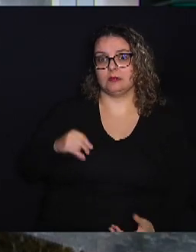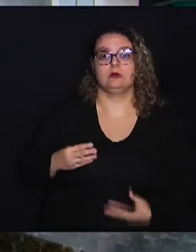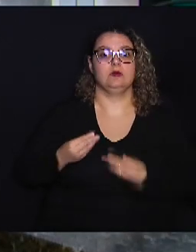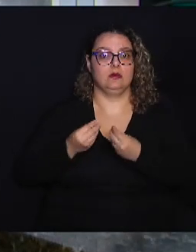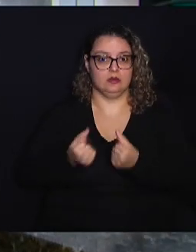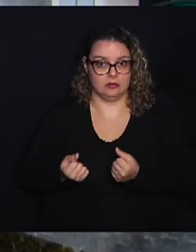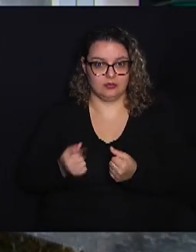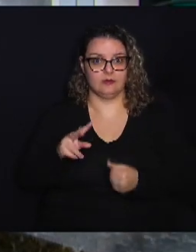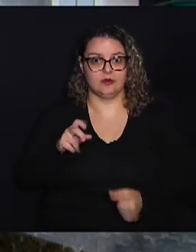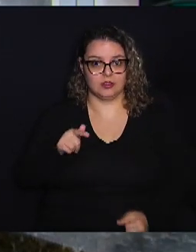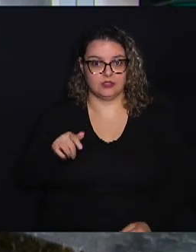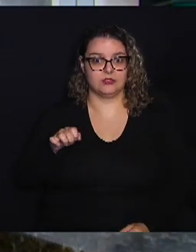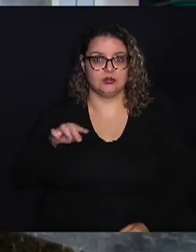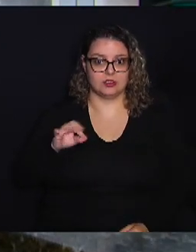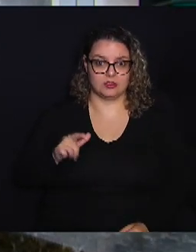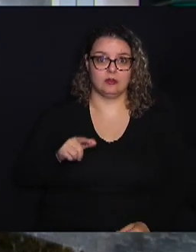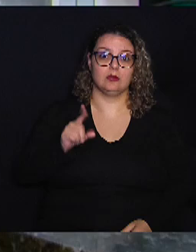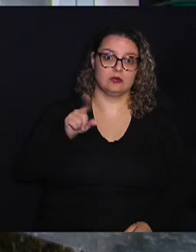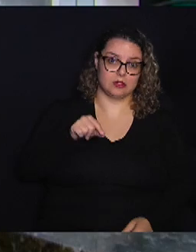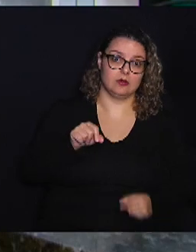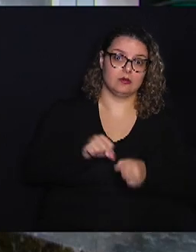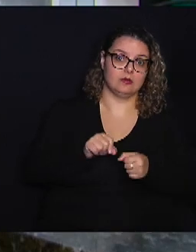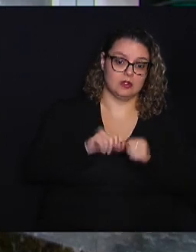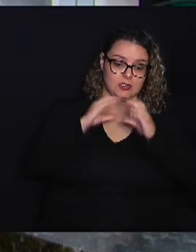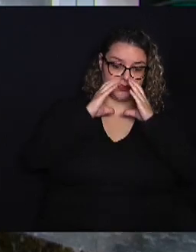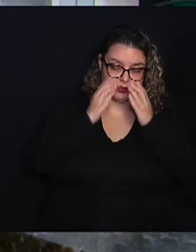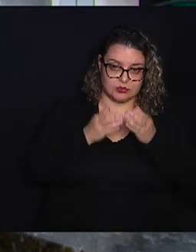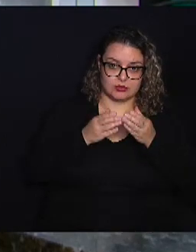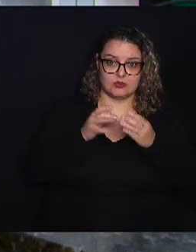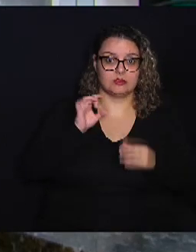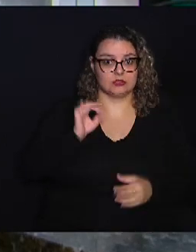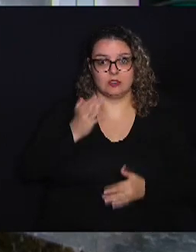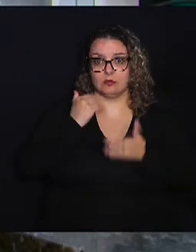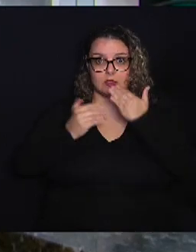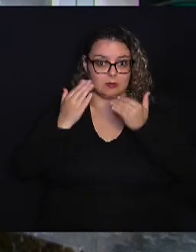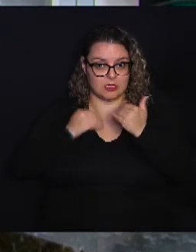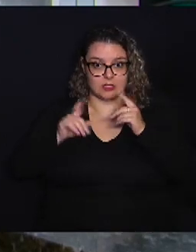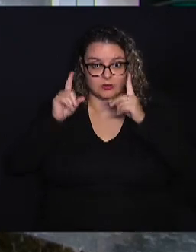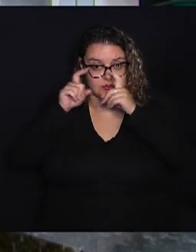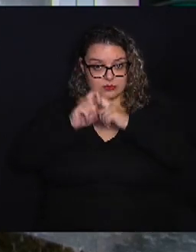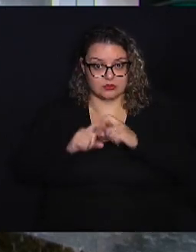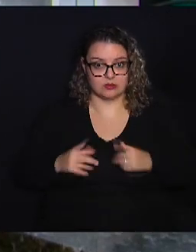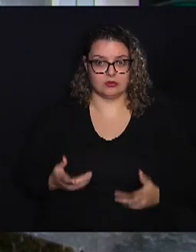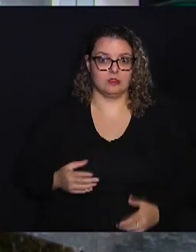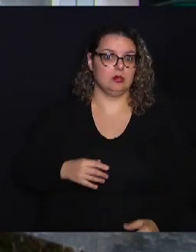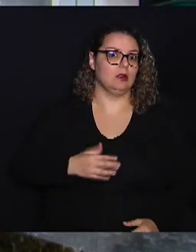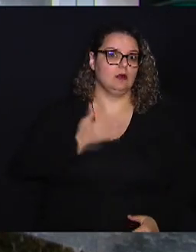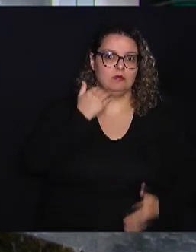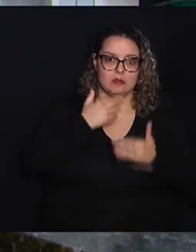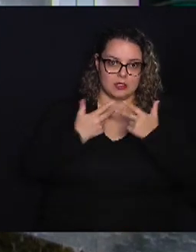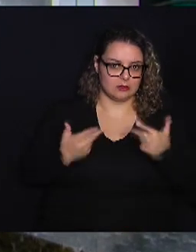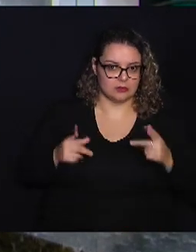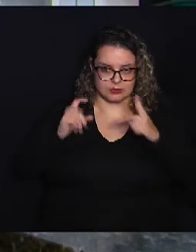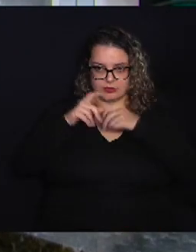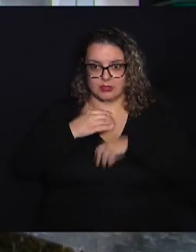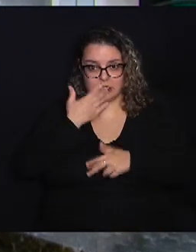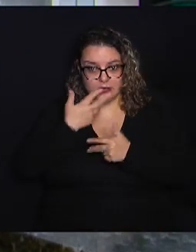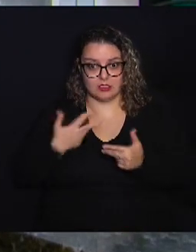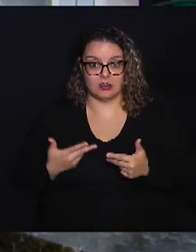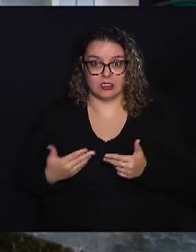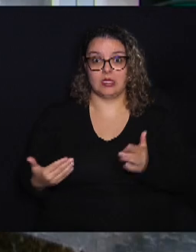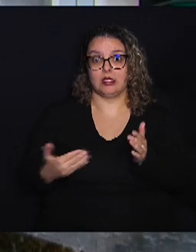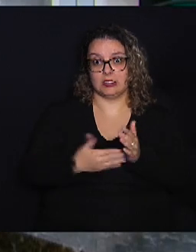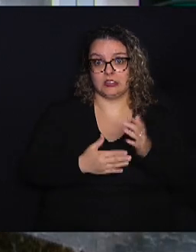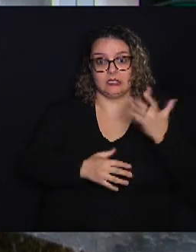que os micro-organismos fazem, né, na capivara, porque ela só come coisas de difícil digestão, plantas de difícil digestão, frutas, até cascas